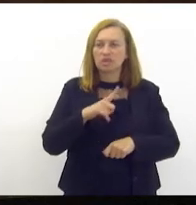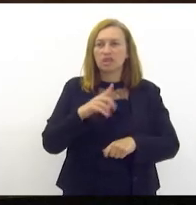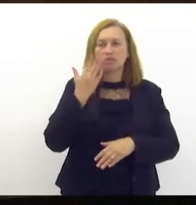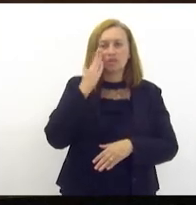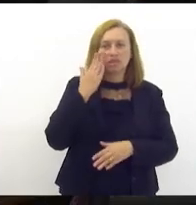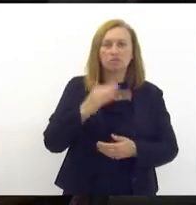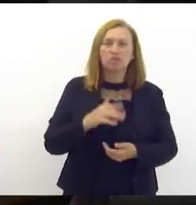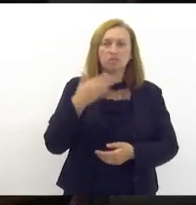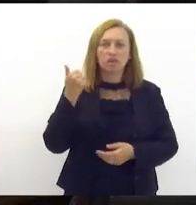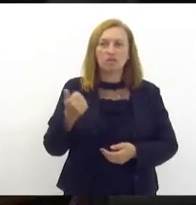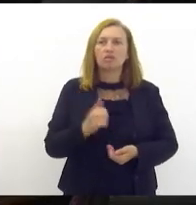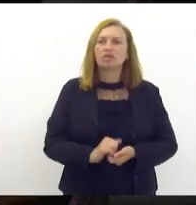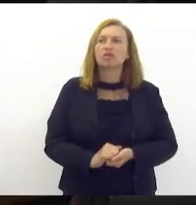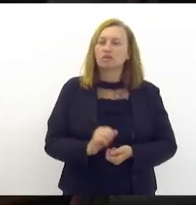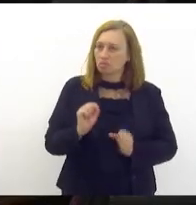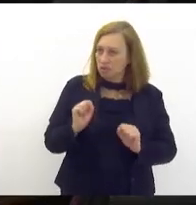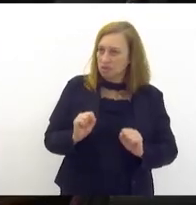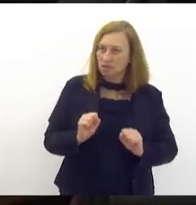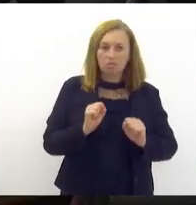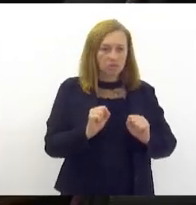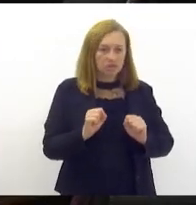entendimento. Pode ser? Pode ser?